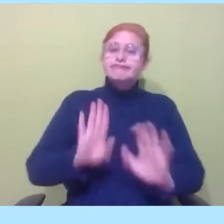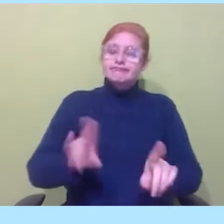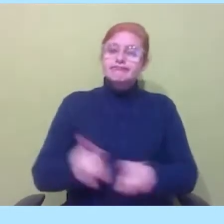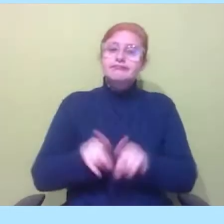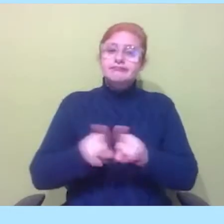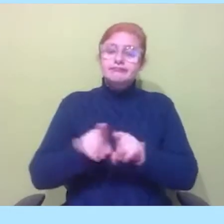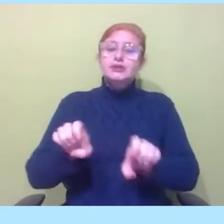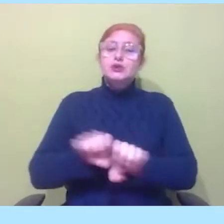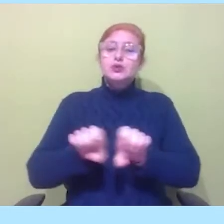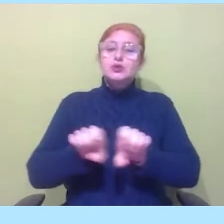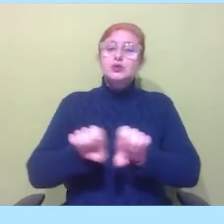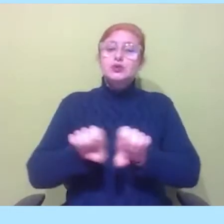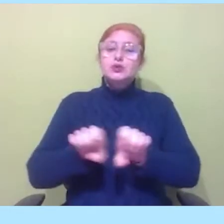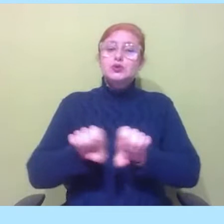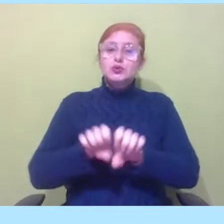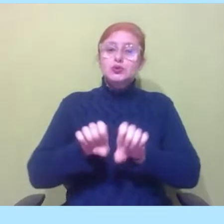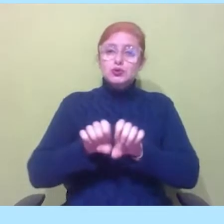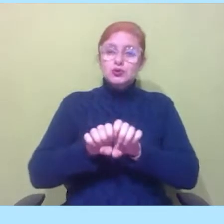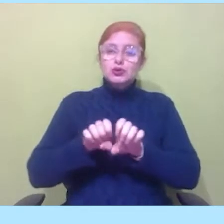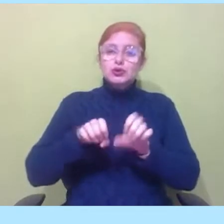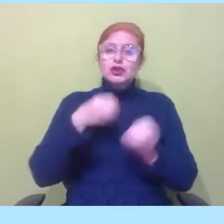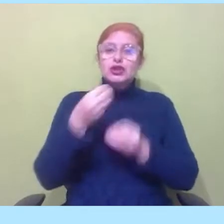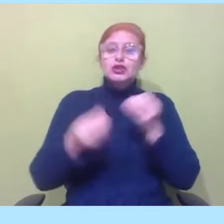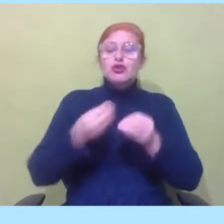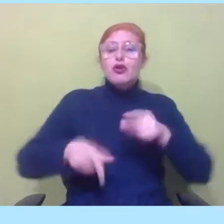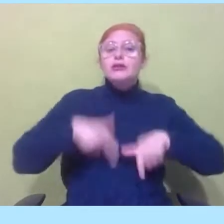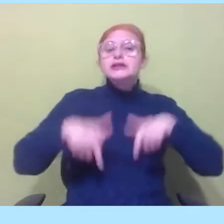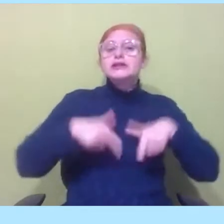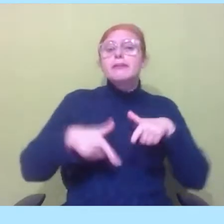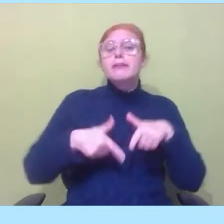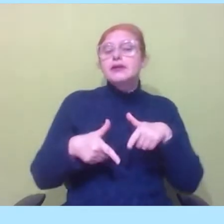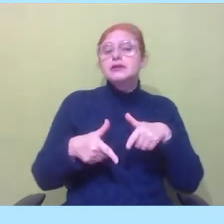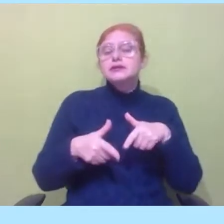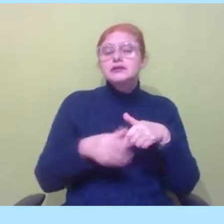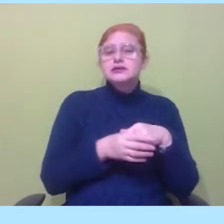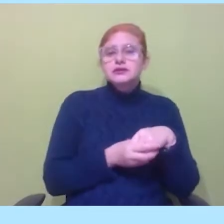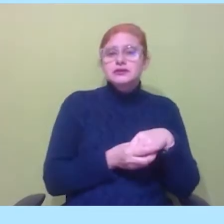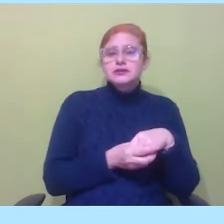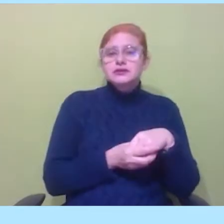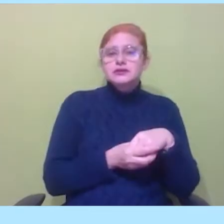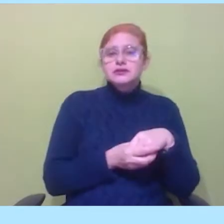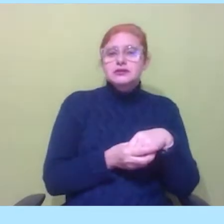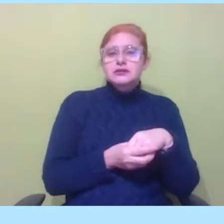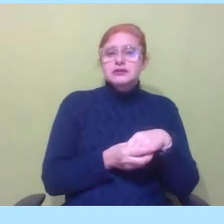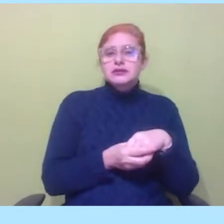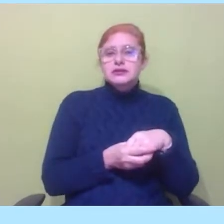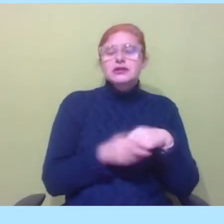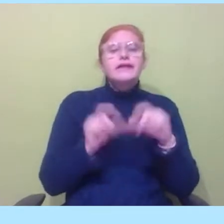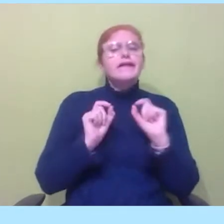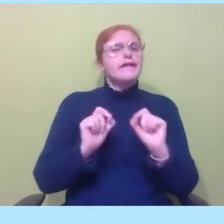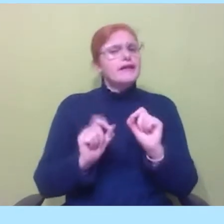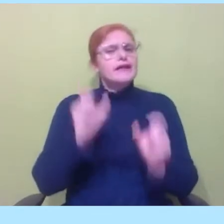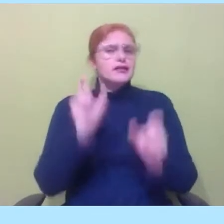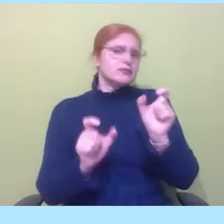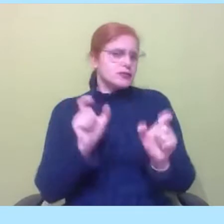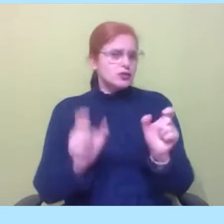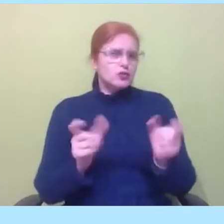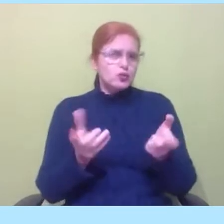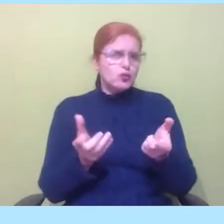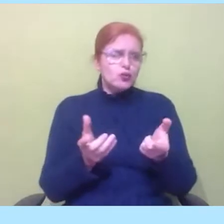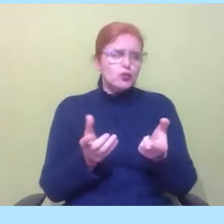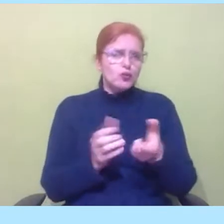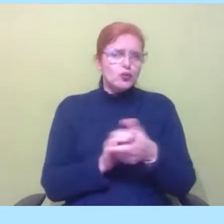mesmo, de quem são as pessoas que arbitram sobre essa informação,